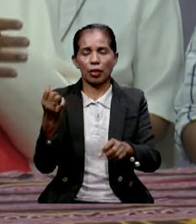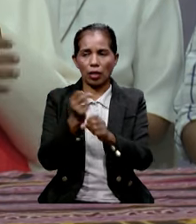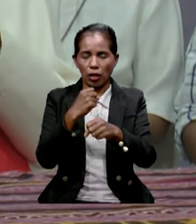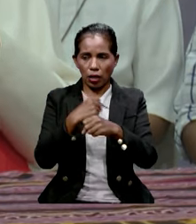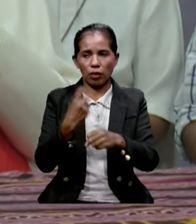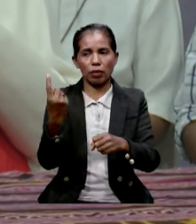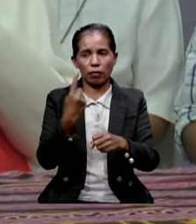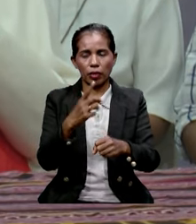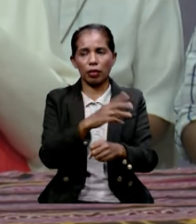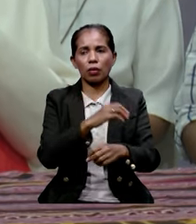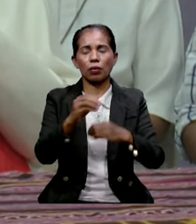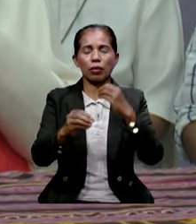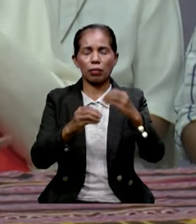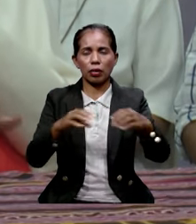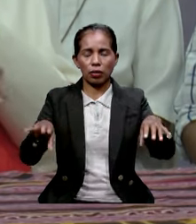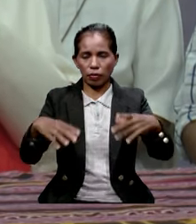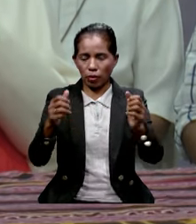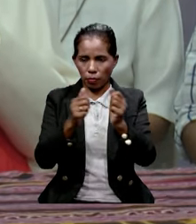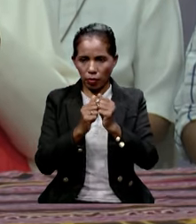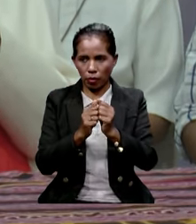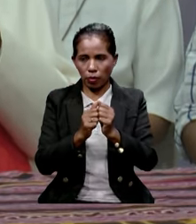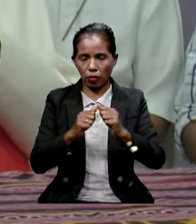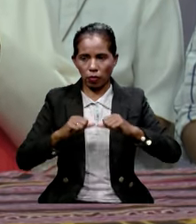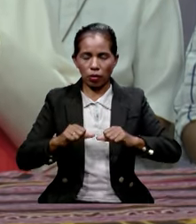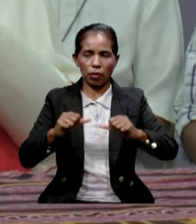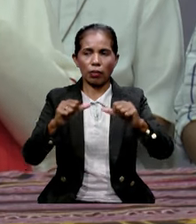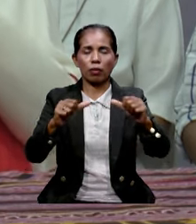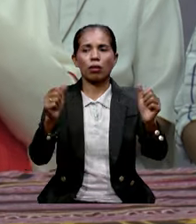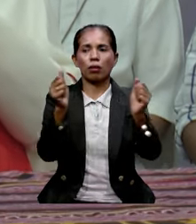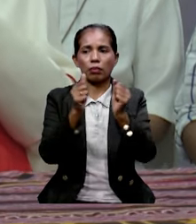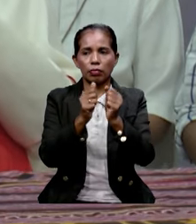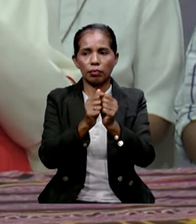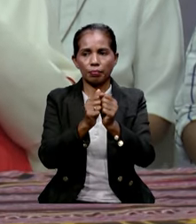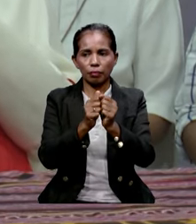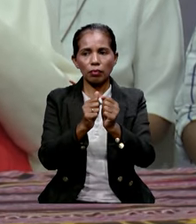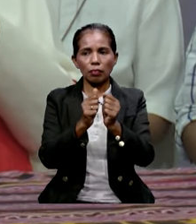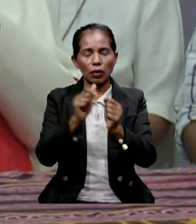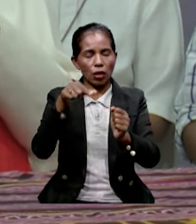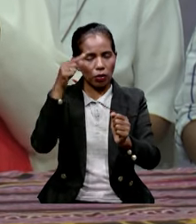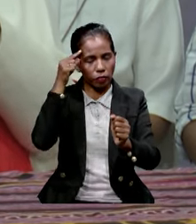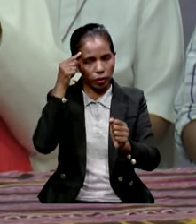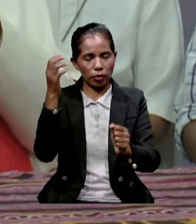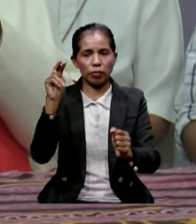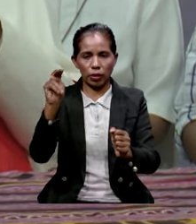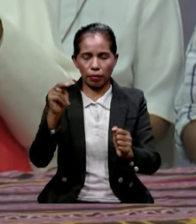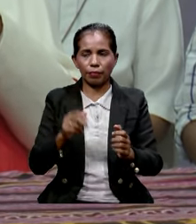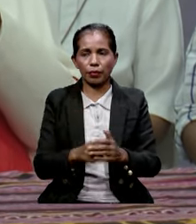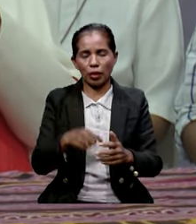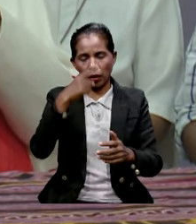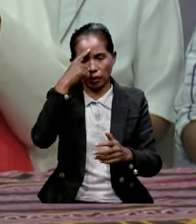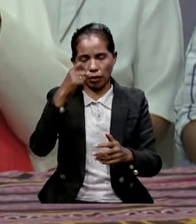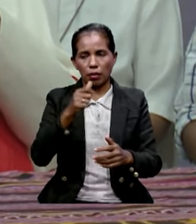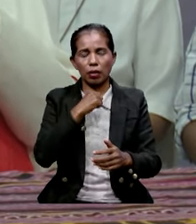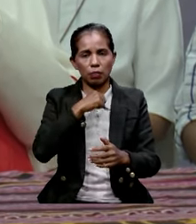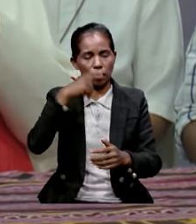Fati, e em coordenação, a gente tem que fazer uma parte do governo de Nia. Também, e também a um